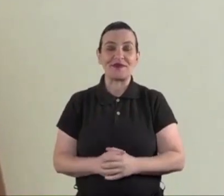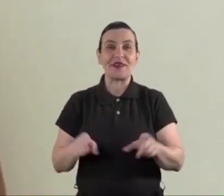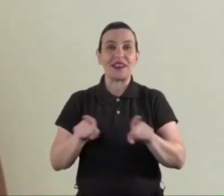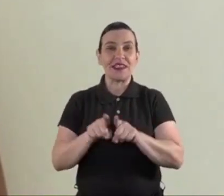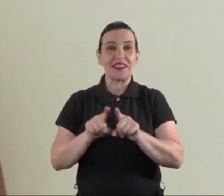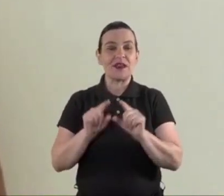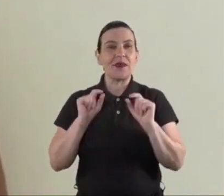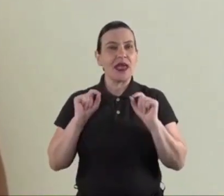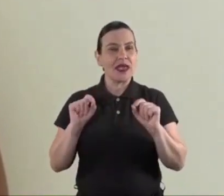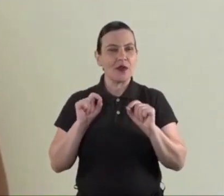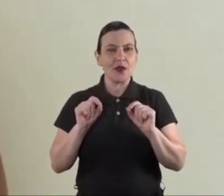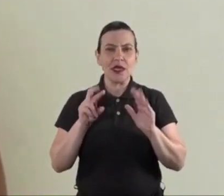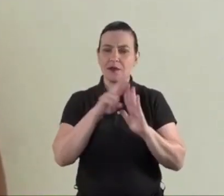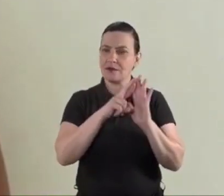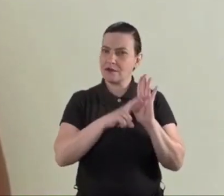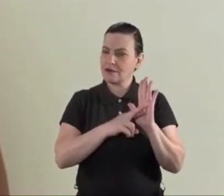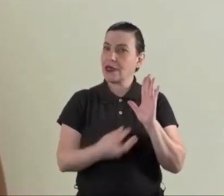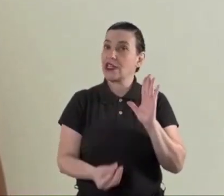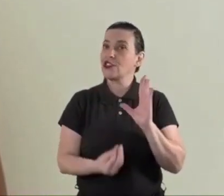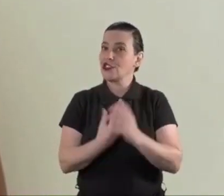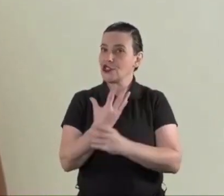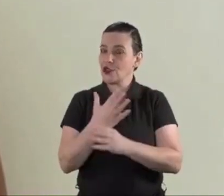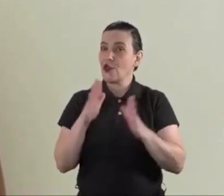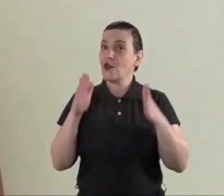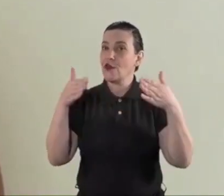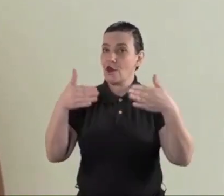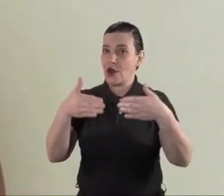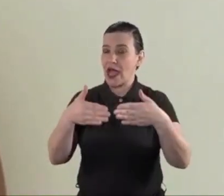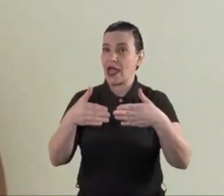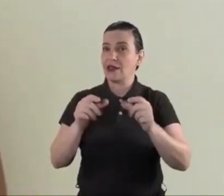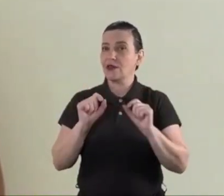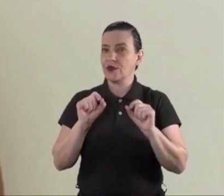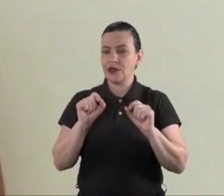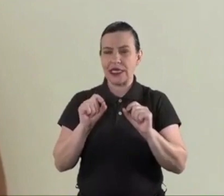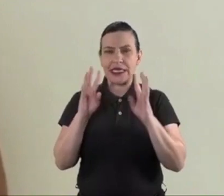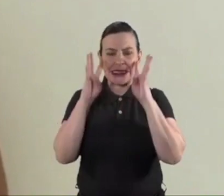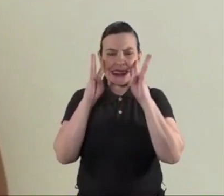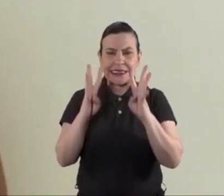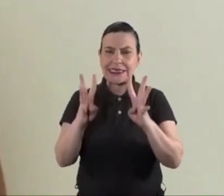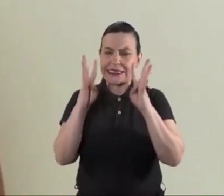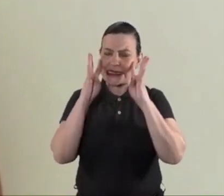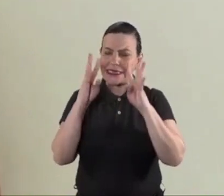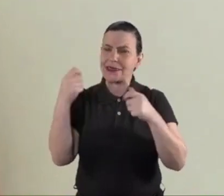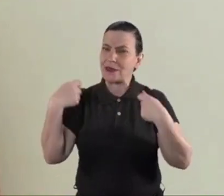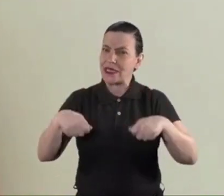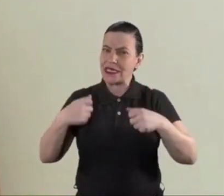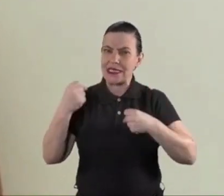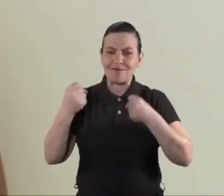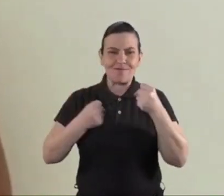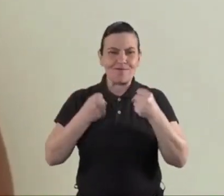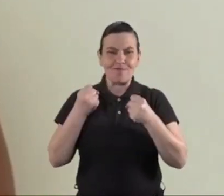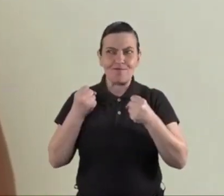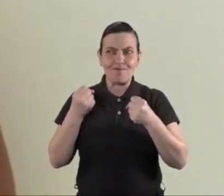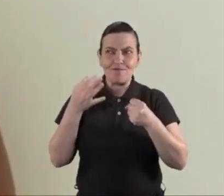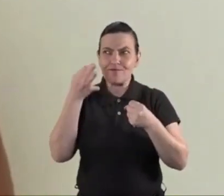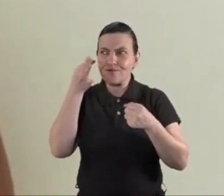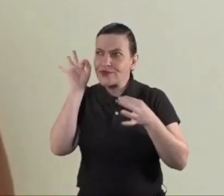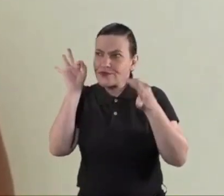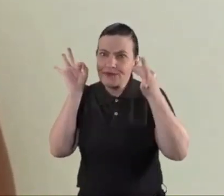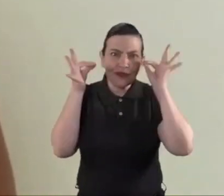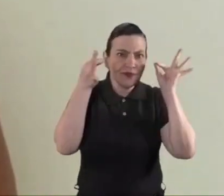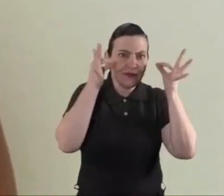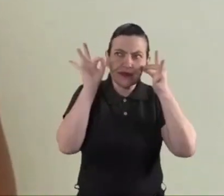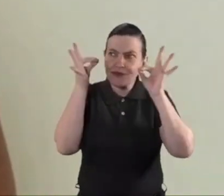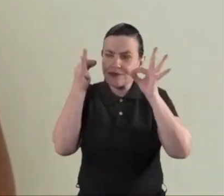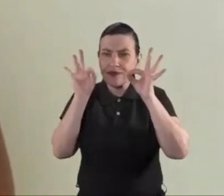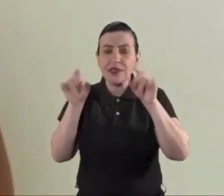A gente também fez um protocolo voltado para foco, concentração, velocidade de reação, e com